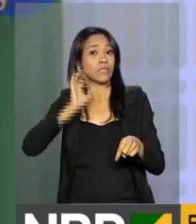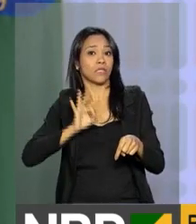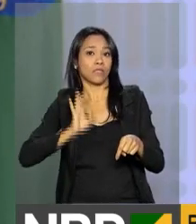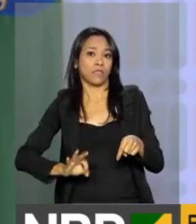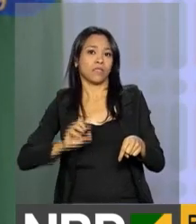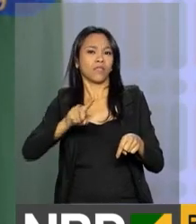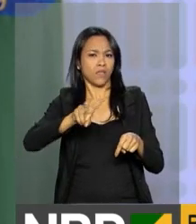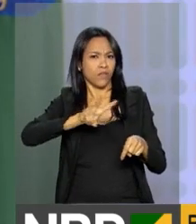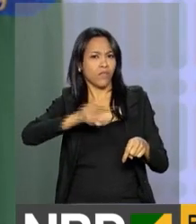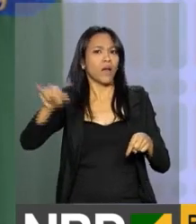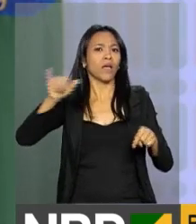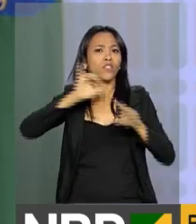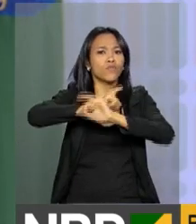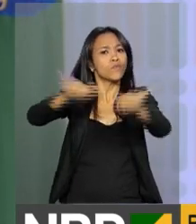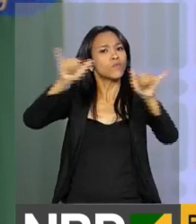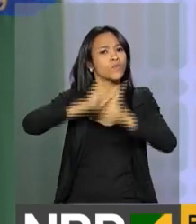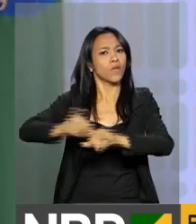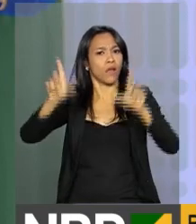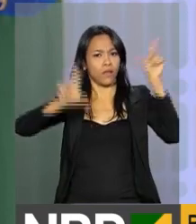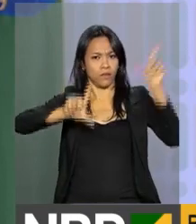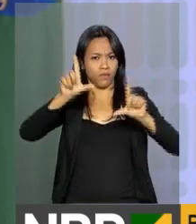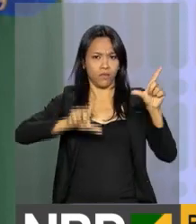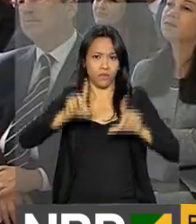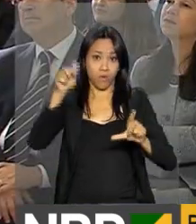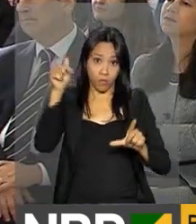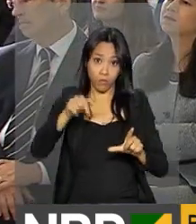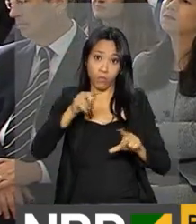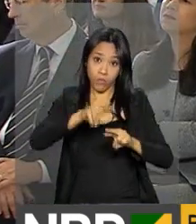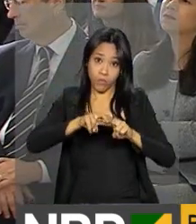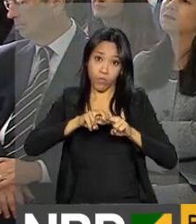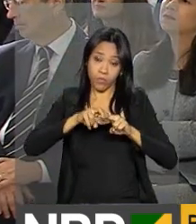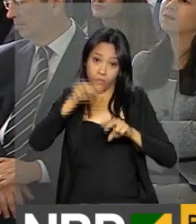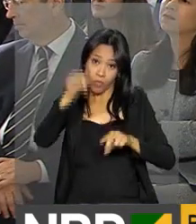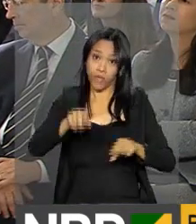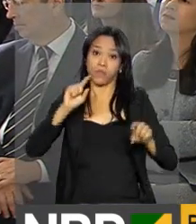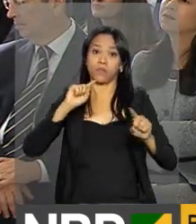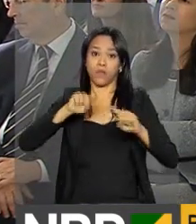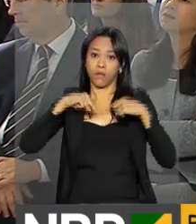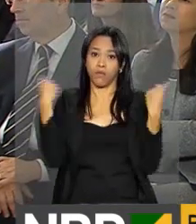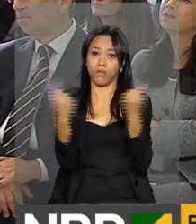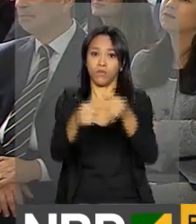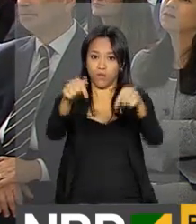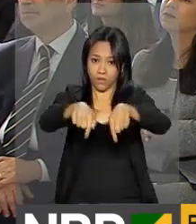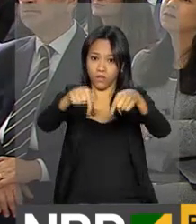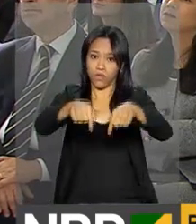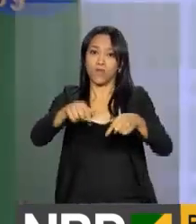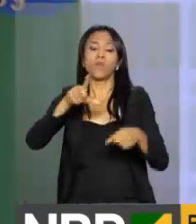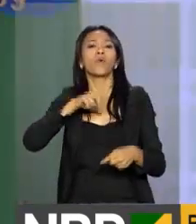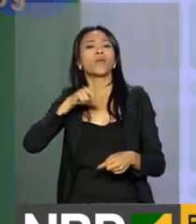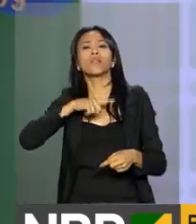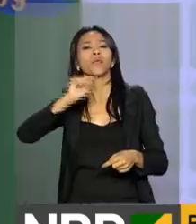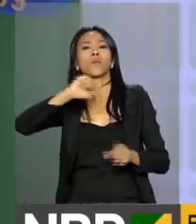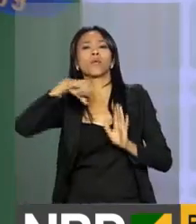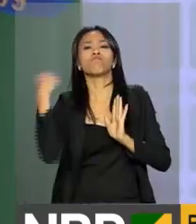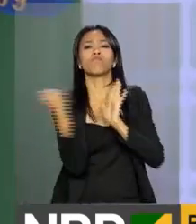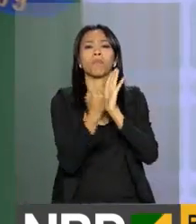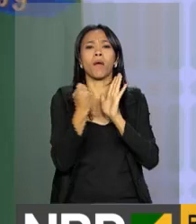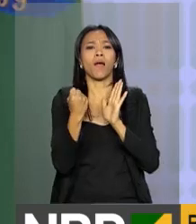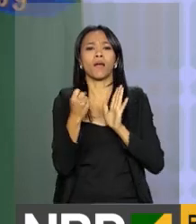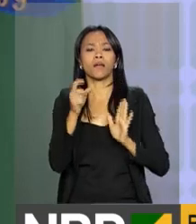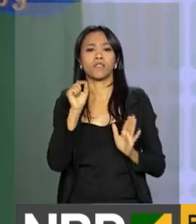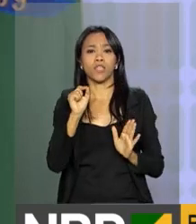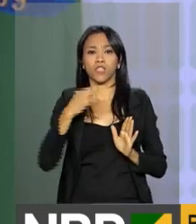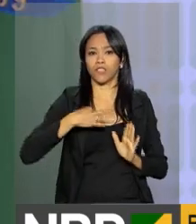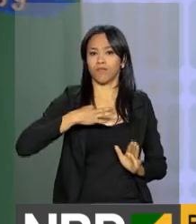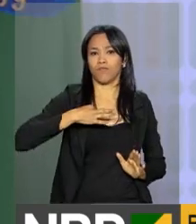dará muito relevo a este evento, por ele trazer precisamente a marca da solidariedade, eu acho